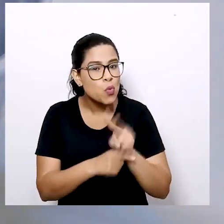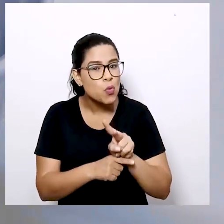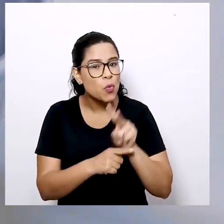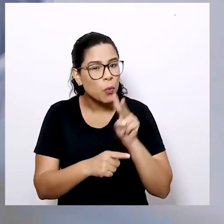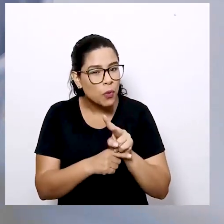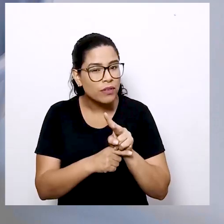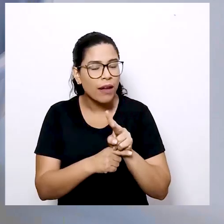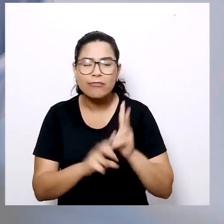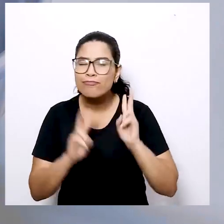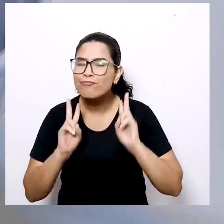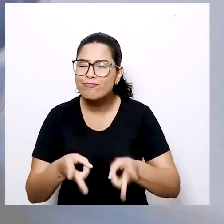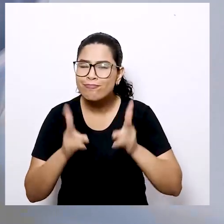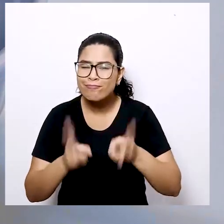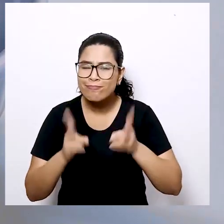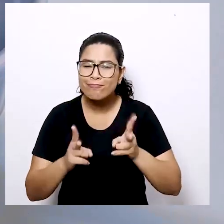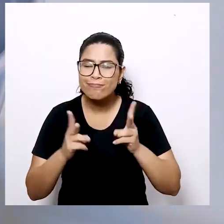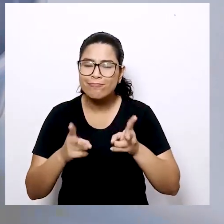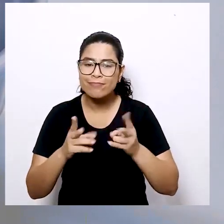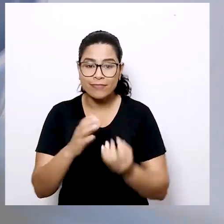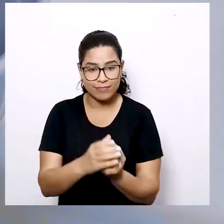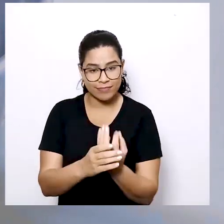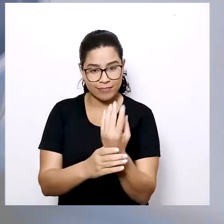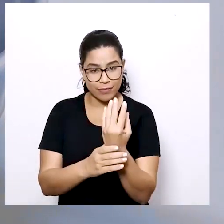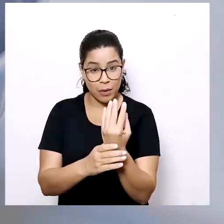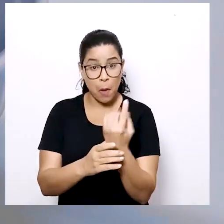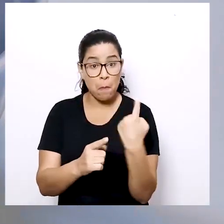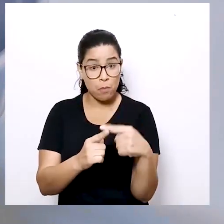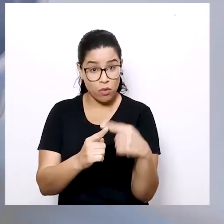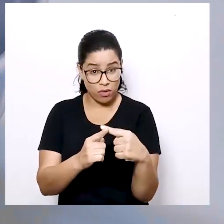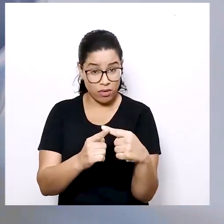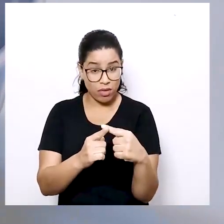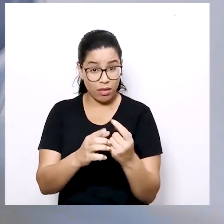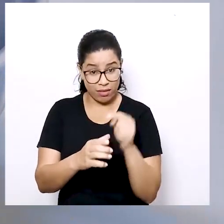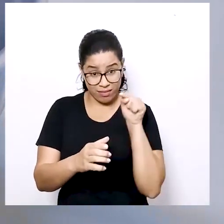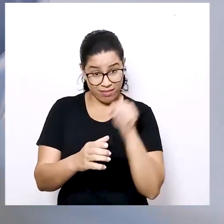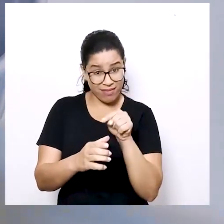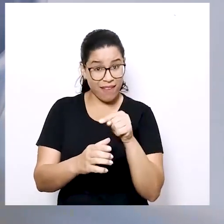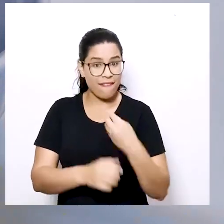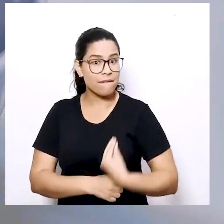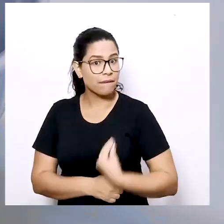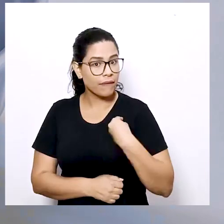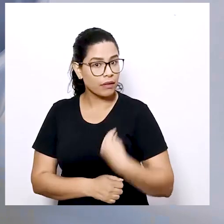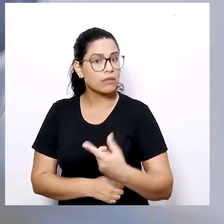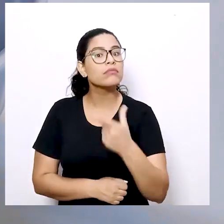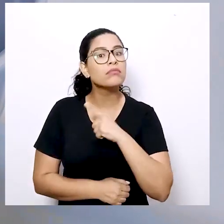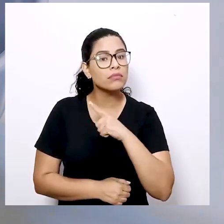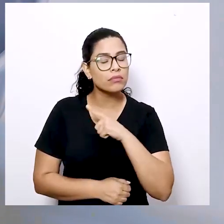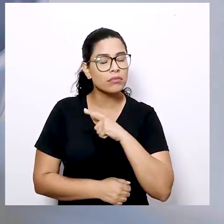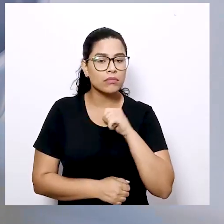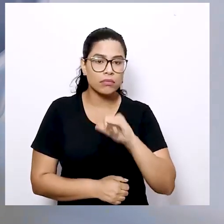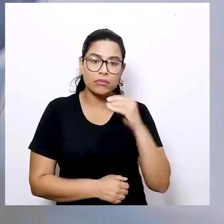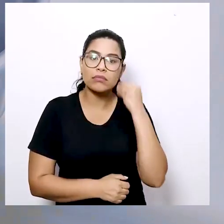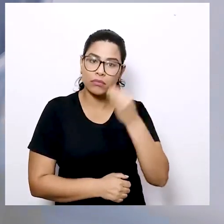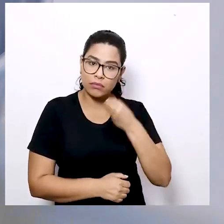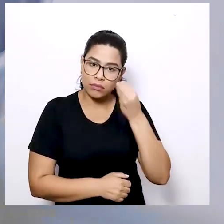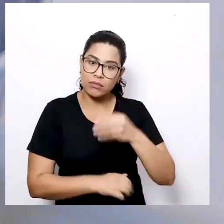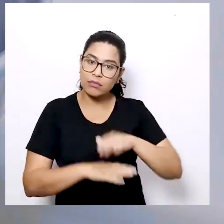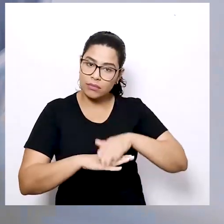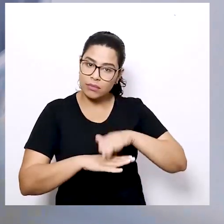da plantinha para sempre, porque ela é um ser vivo, tá bom? Só faça essa experiência se você